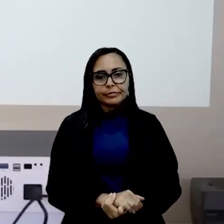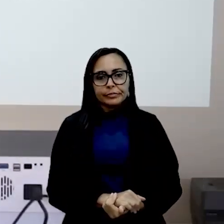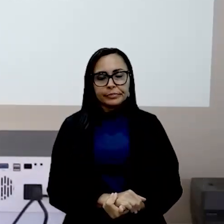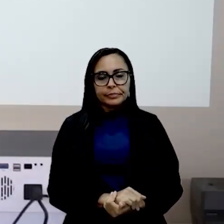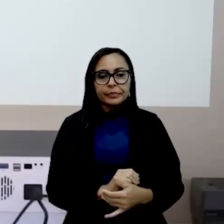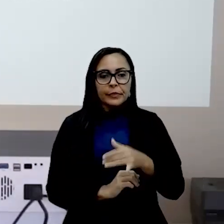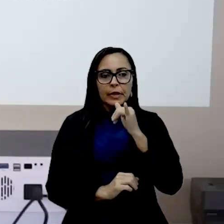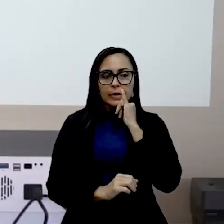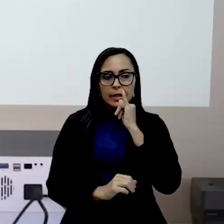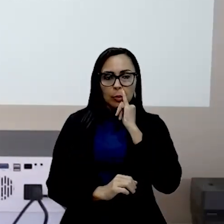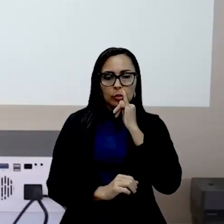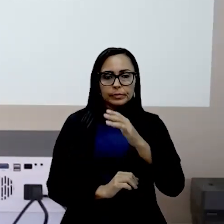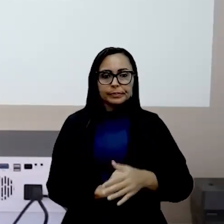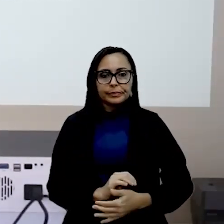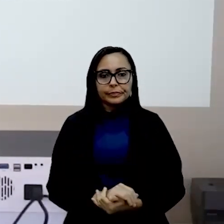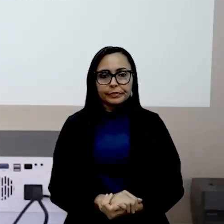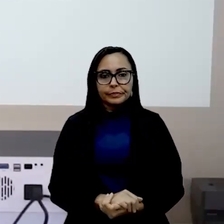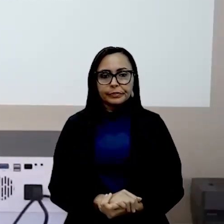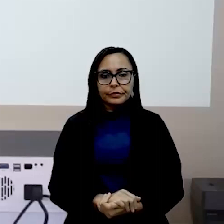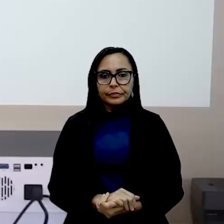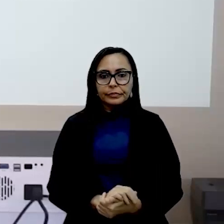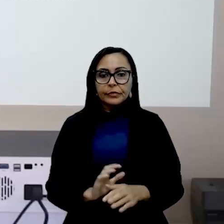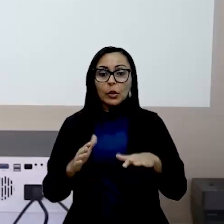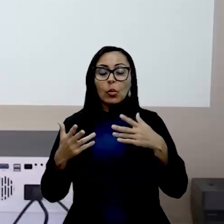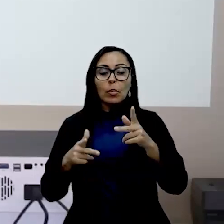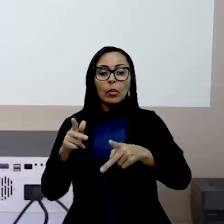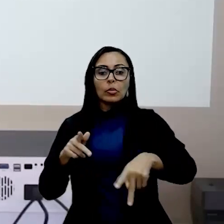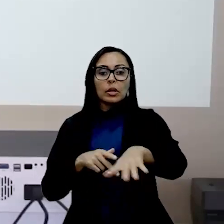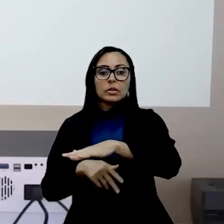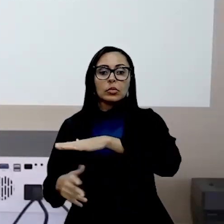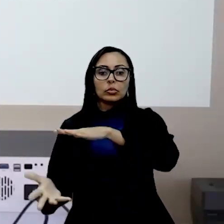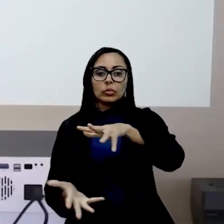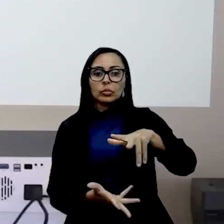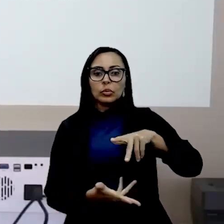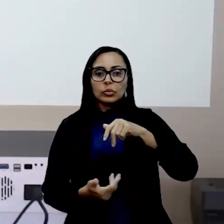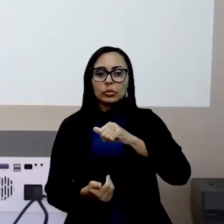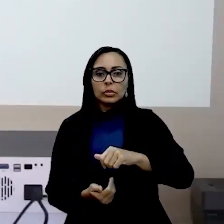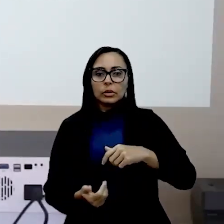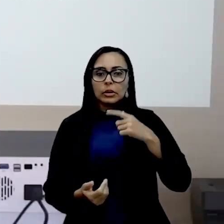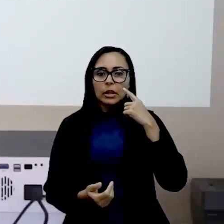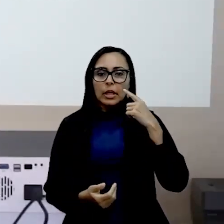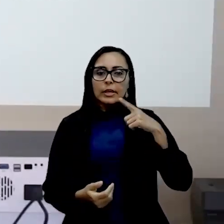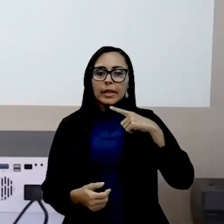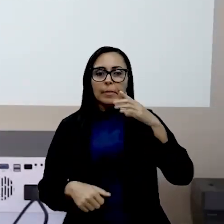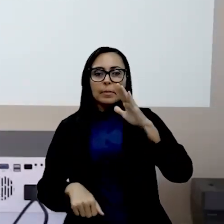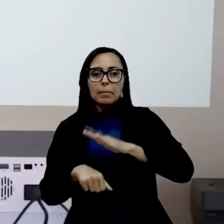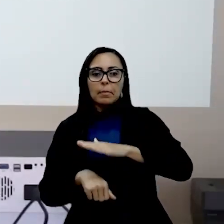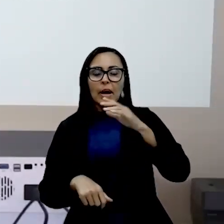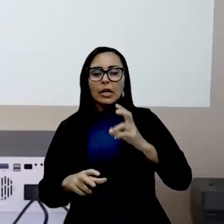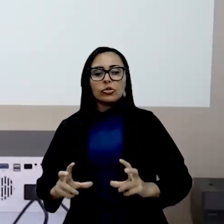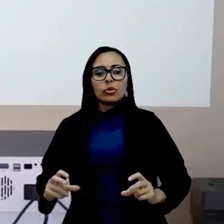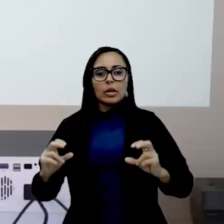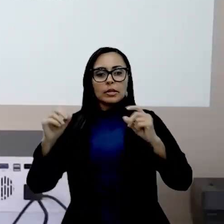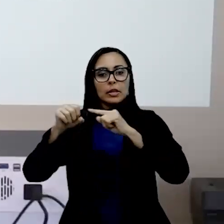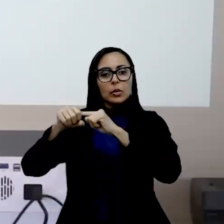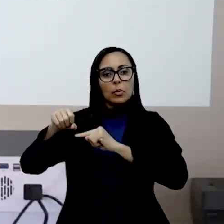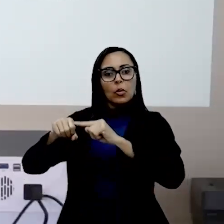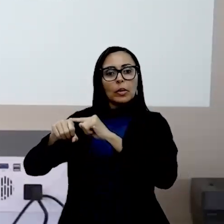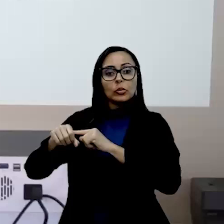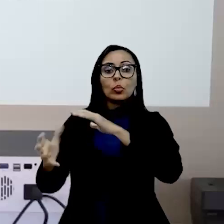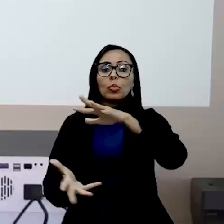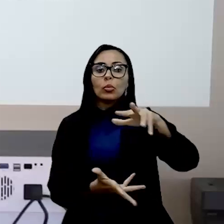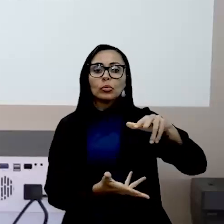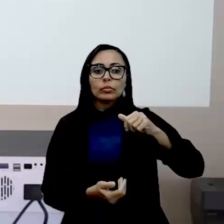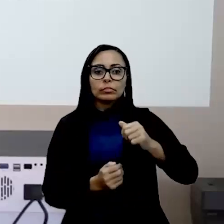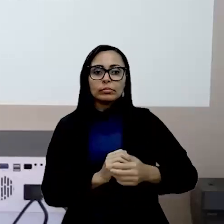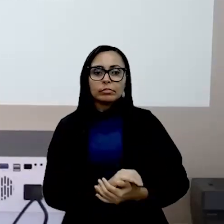exemplo, qual a população do mundo que tem mais câncer de próstata? No mundo.